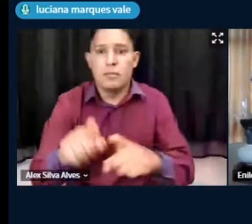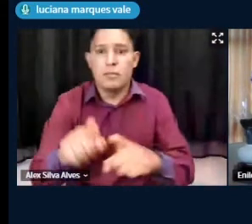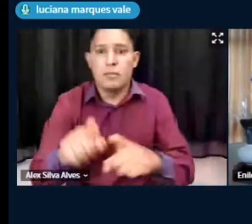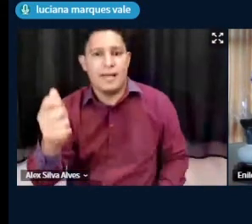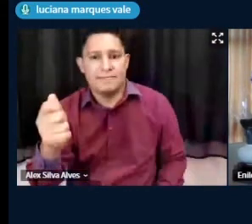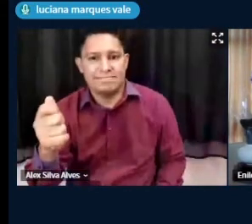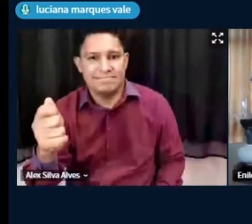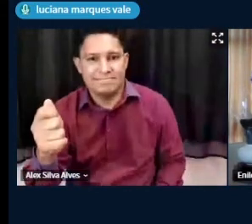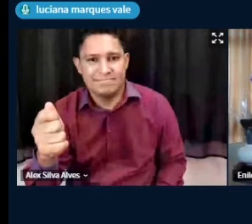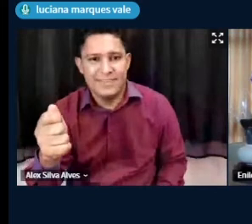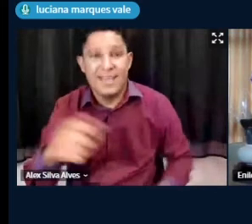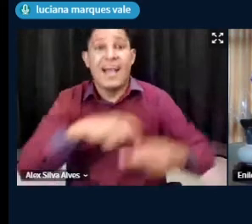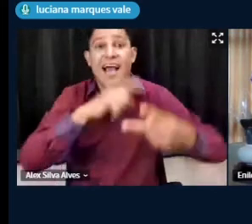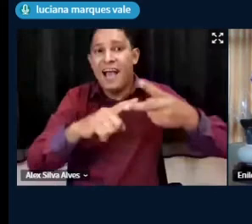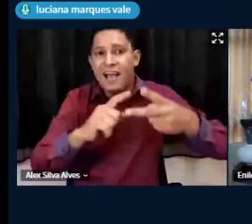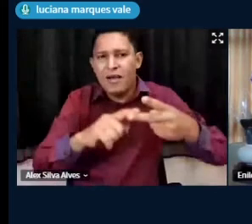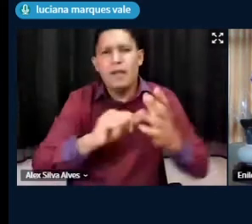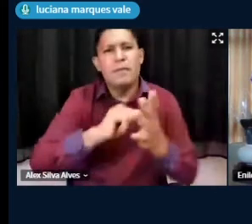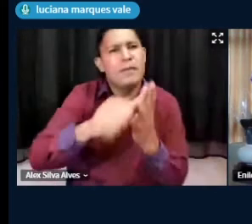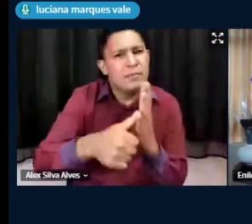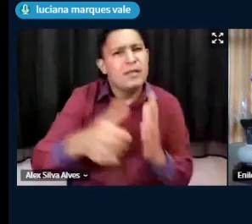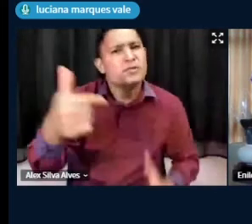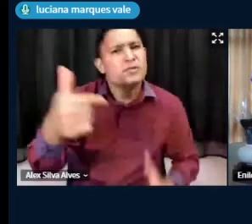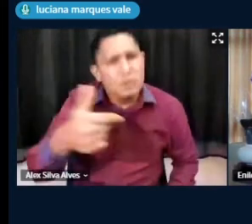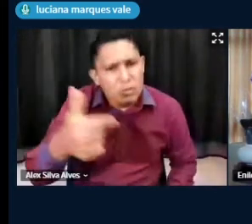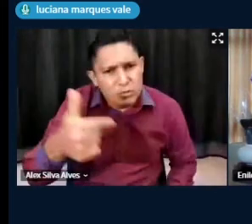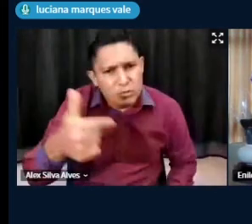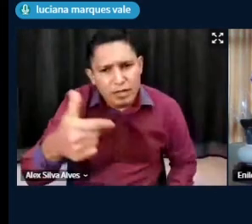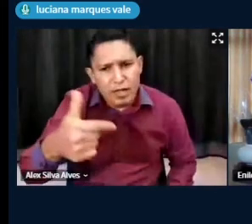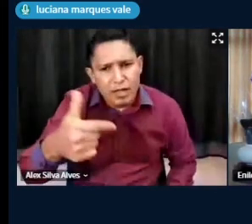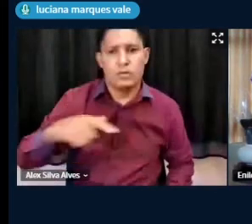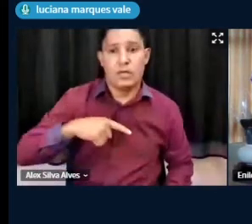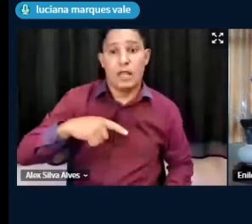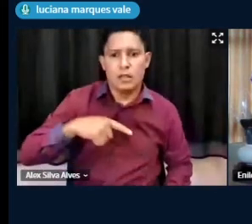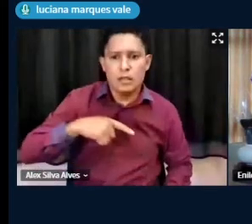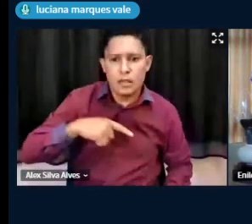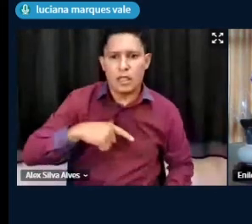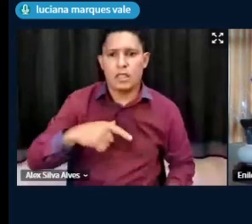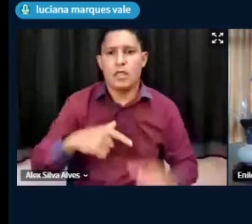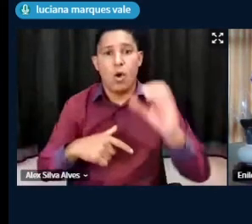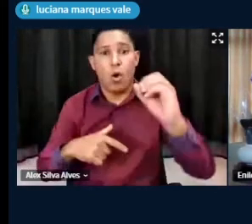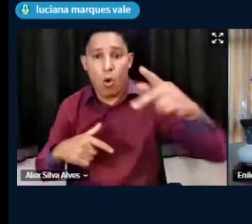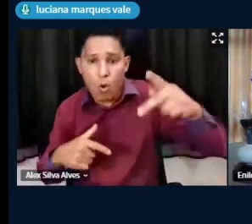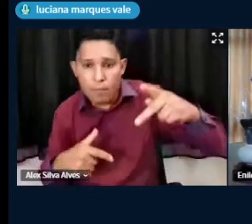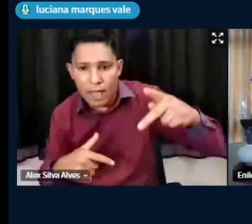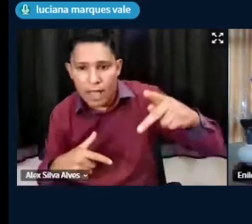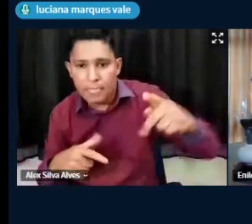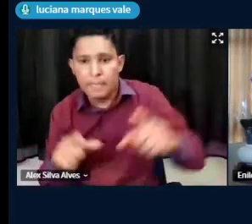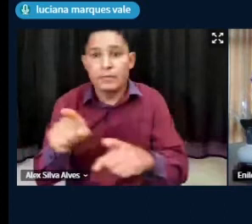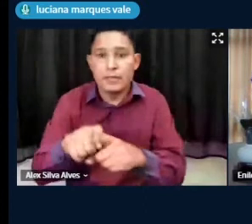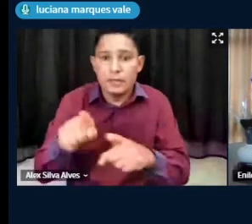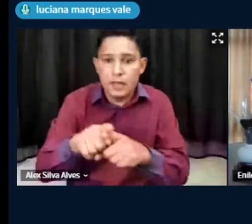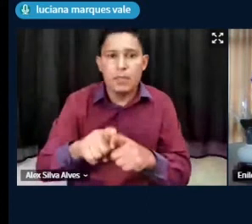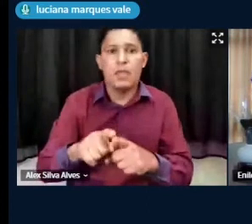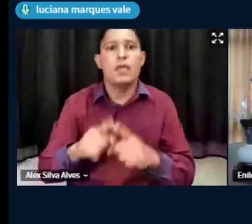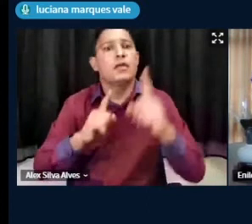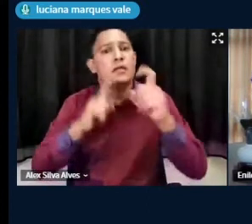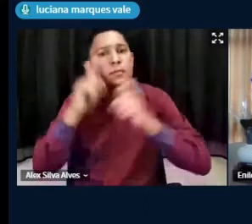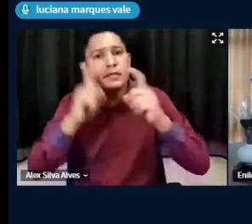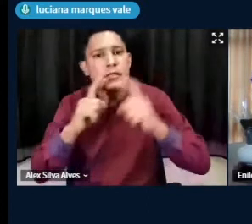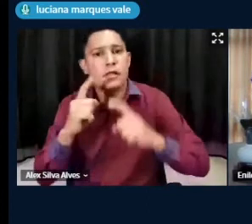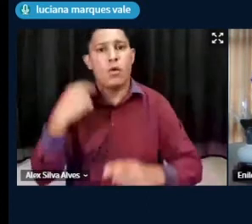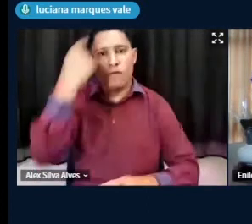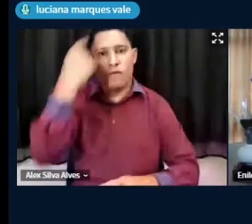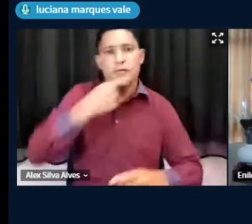mão, movimento e ponto de articulação. Os parâmetros secundários seriam orientação da palma da mão